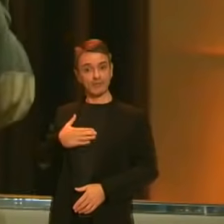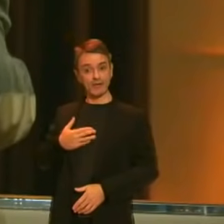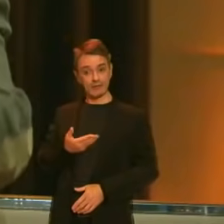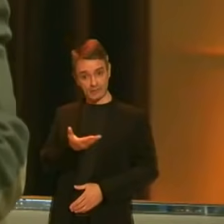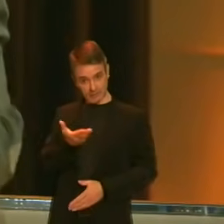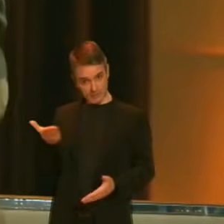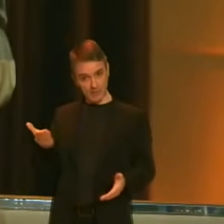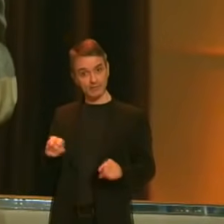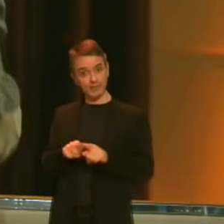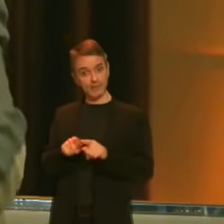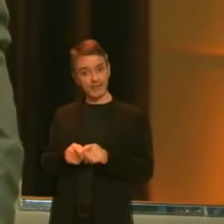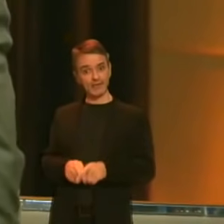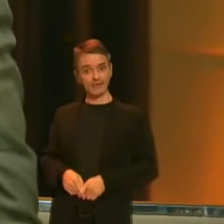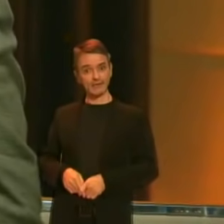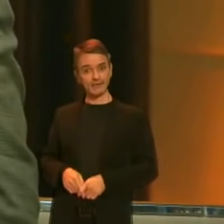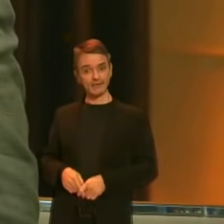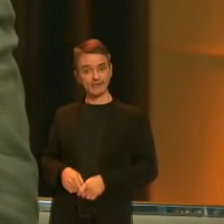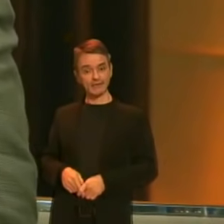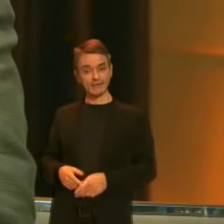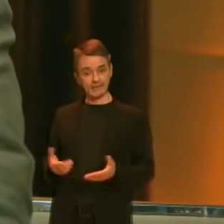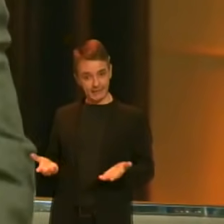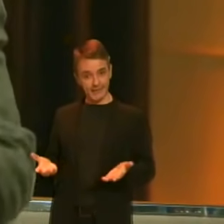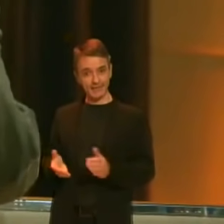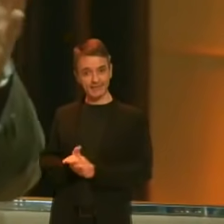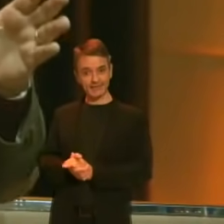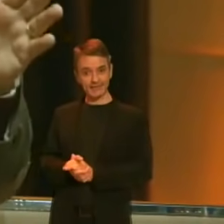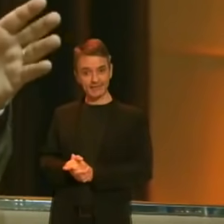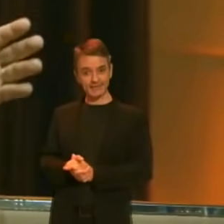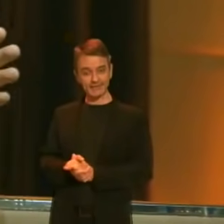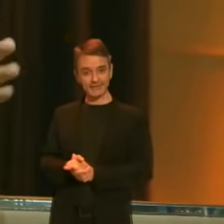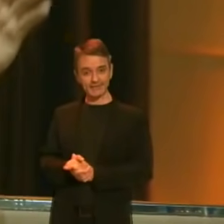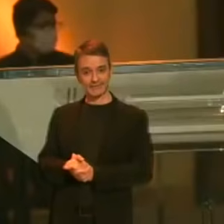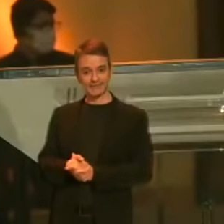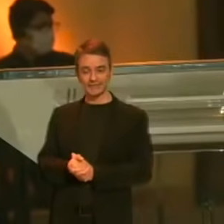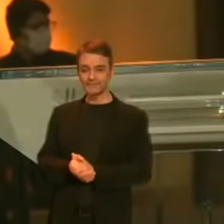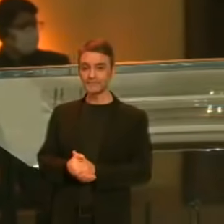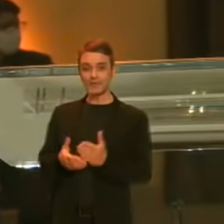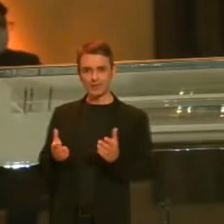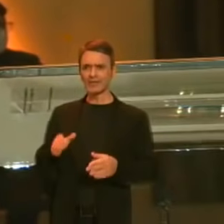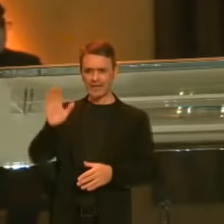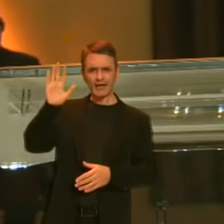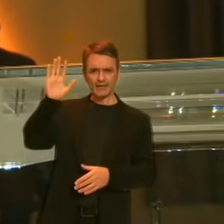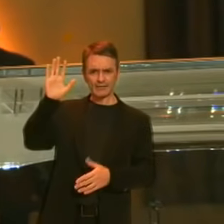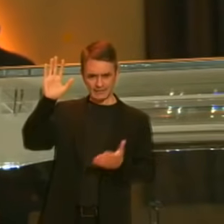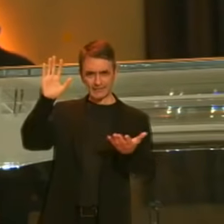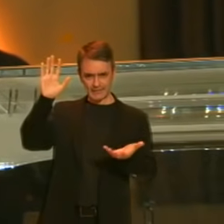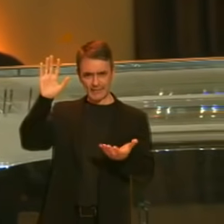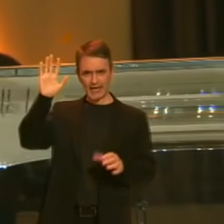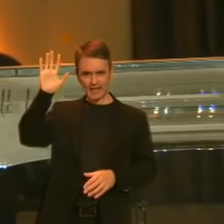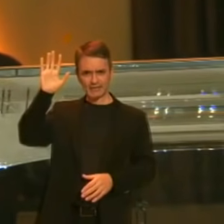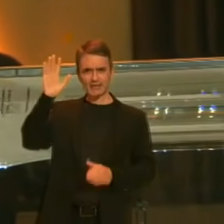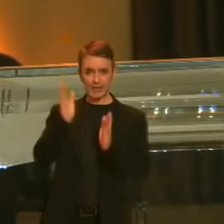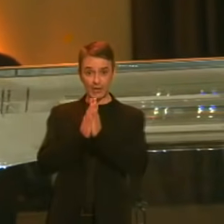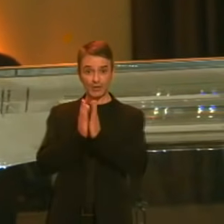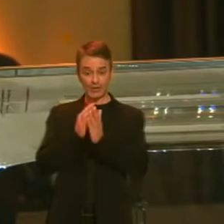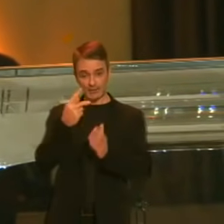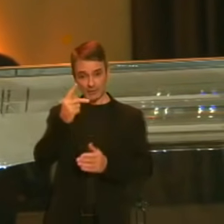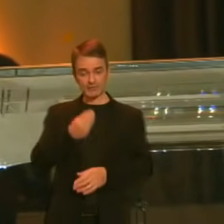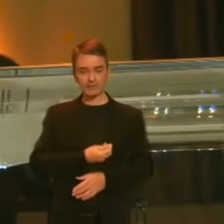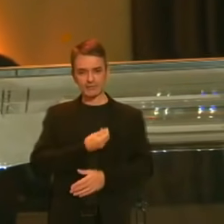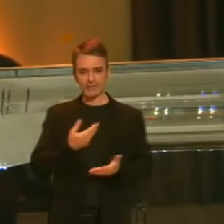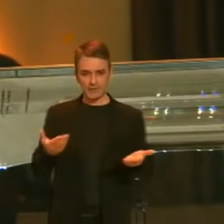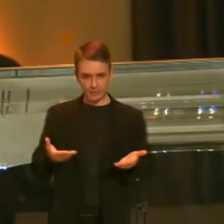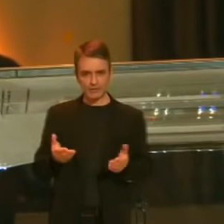a bênção, você vai ver. Então, se hoje você quer fazer isso, levanta bem alto a sua mão. Eu quero orar por você, se você está aqui